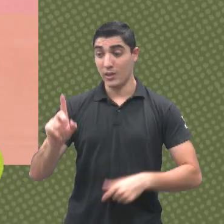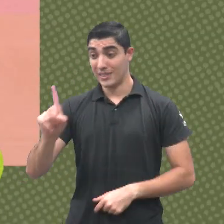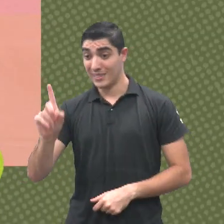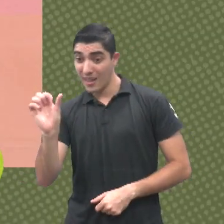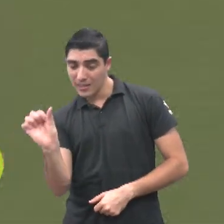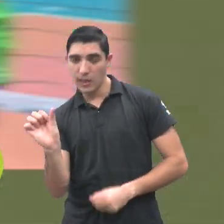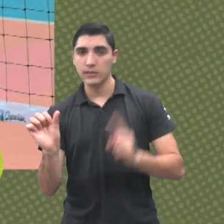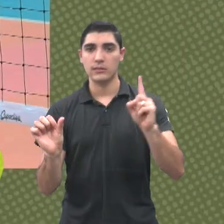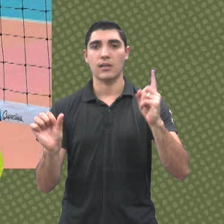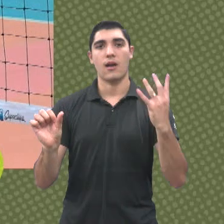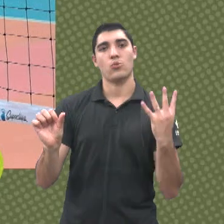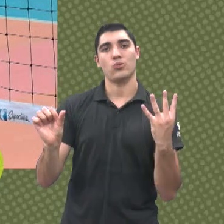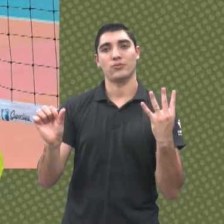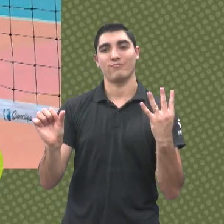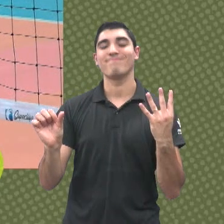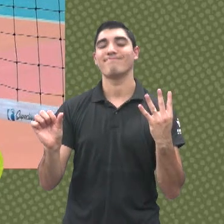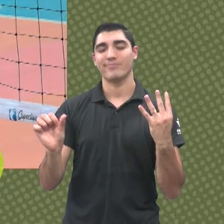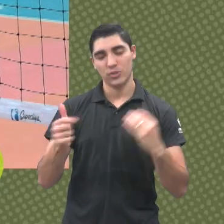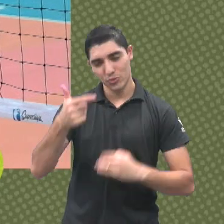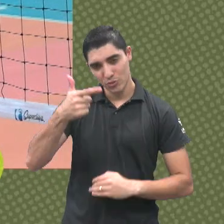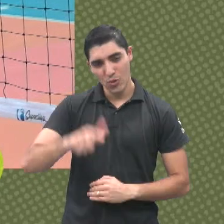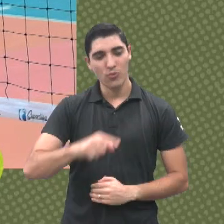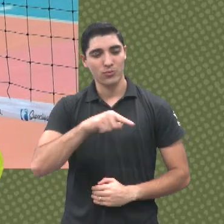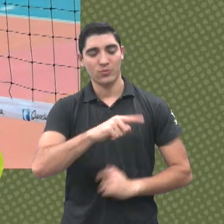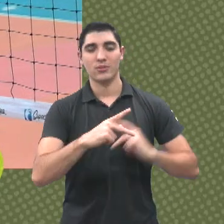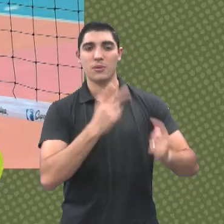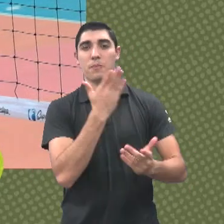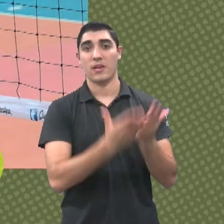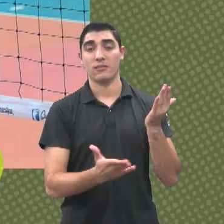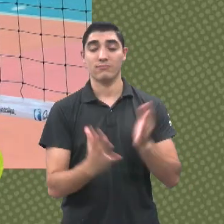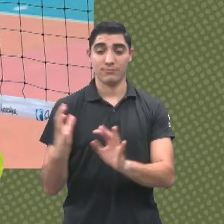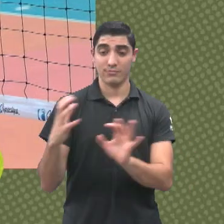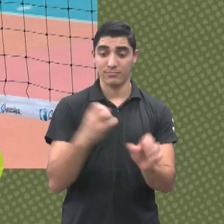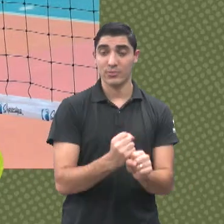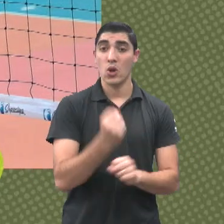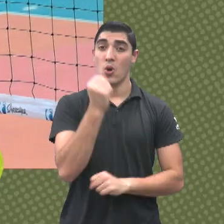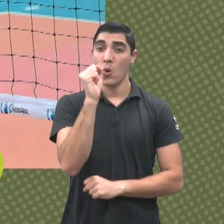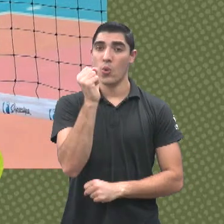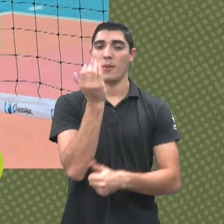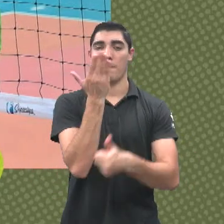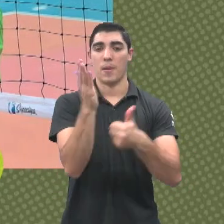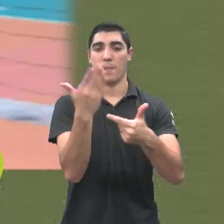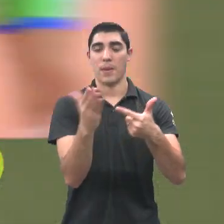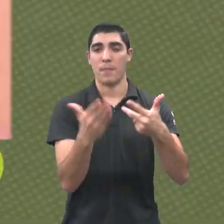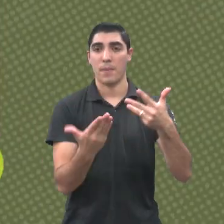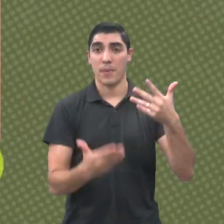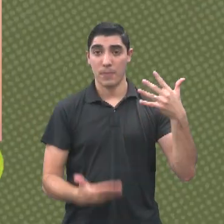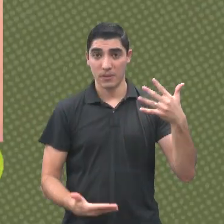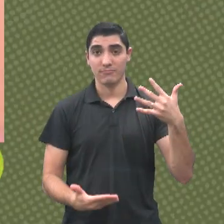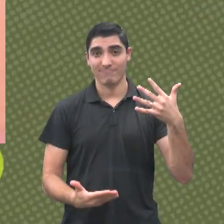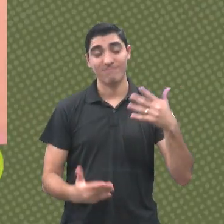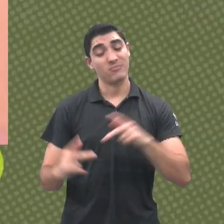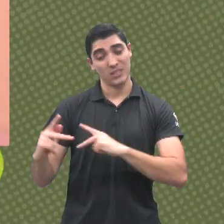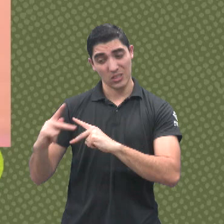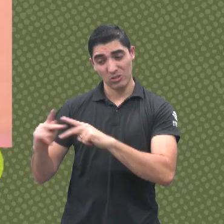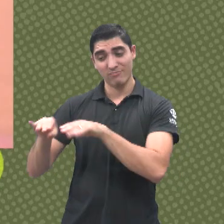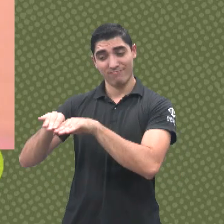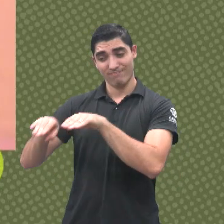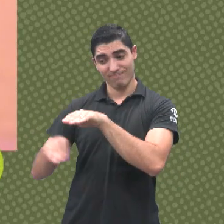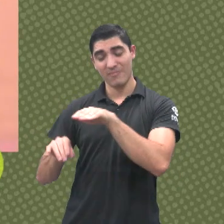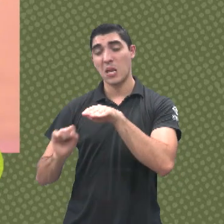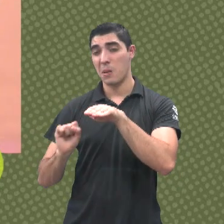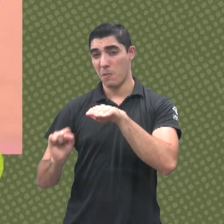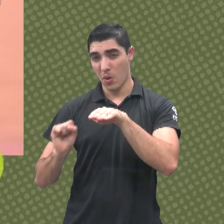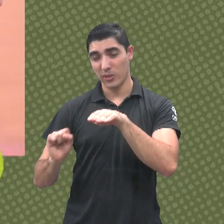16-14 e foi derrotado mais uma vez. Essa é a 8ª derrota consecutiva da equipe que briga contra o rebaixamento e está cada vez